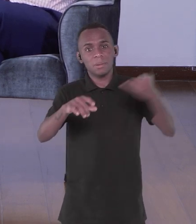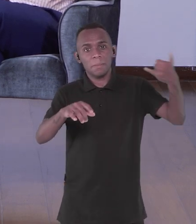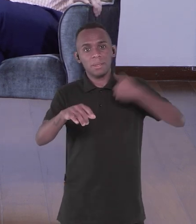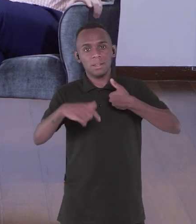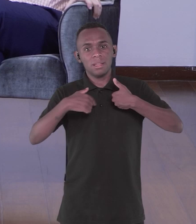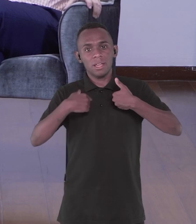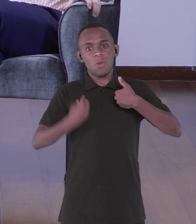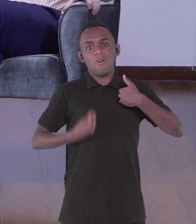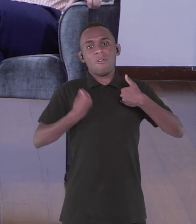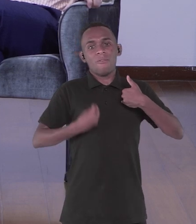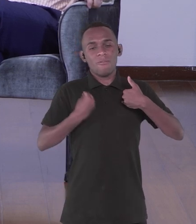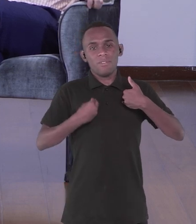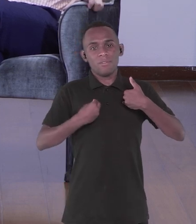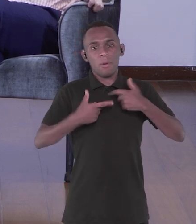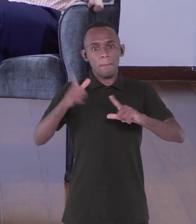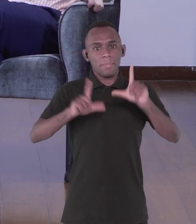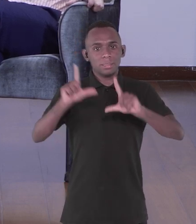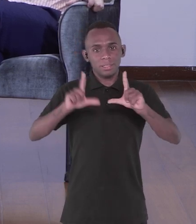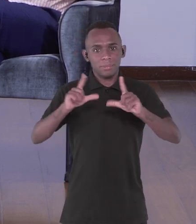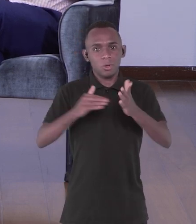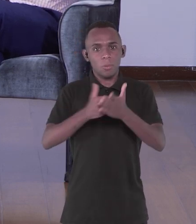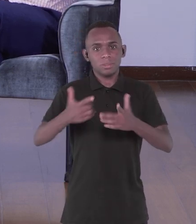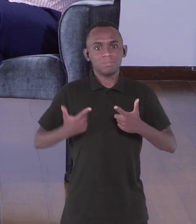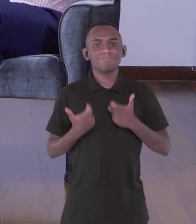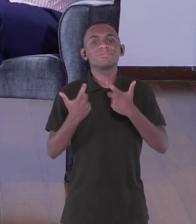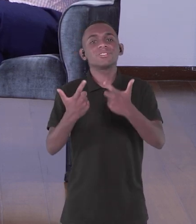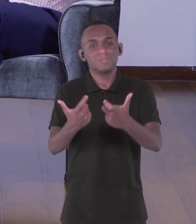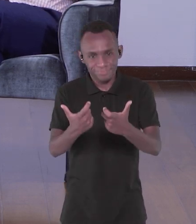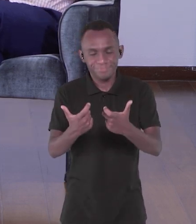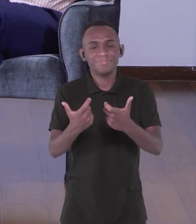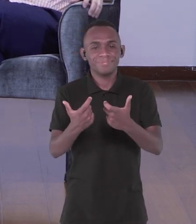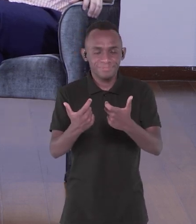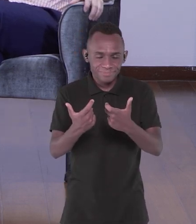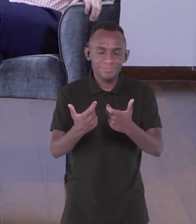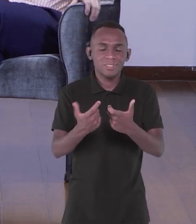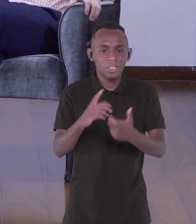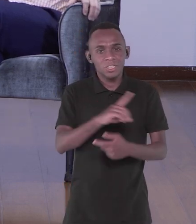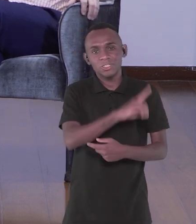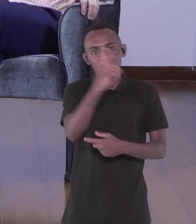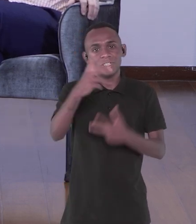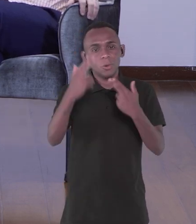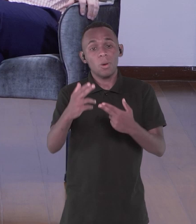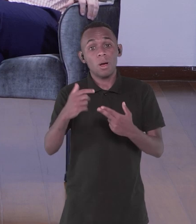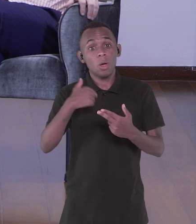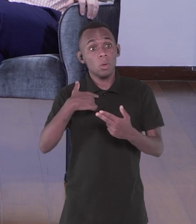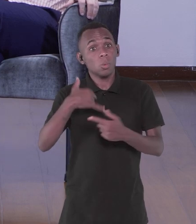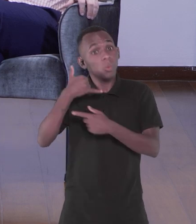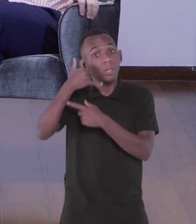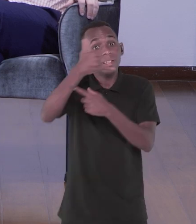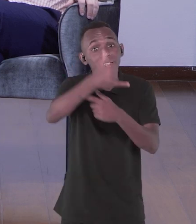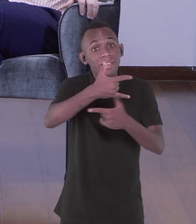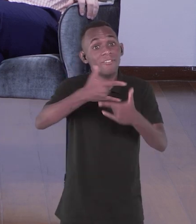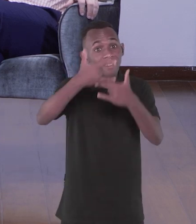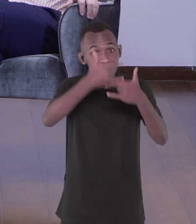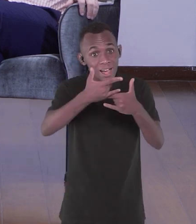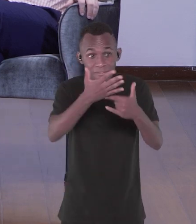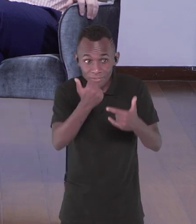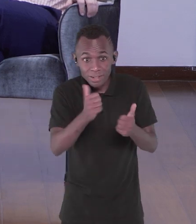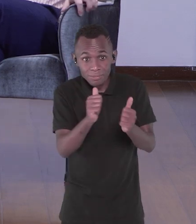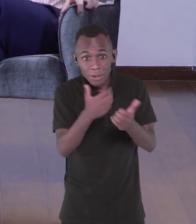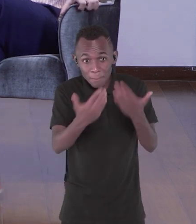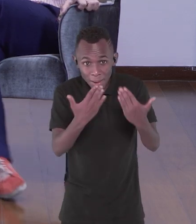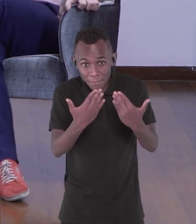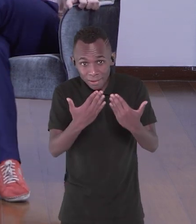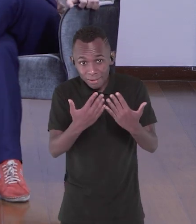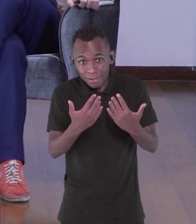ao vivo, já começou a guerra. 4 horas da manhã de lá. Aí no mesmo dia o idiota aqui telefona, vamos fazer? fazer? É óbvio. Não sempre um